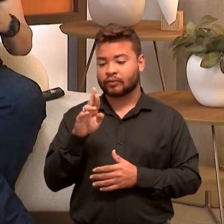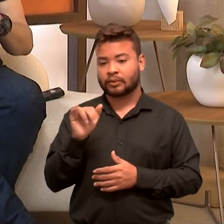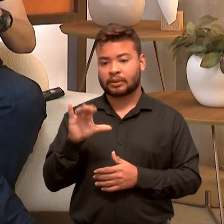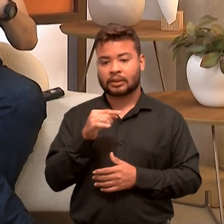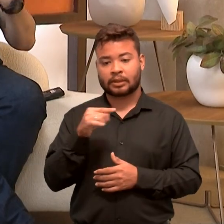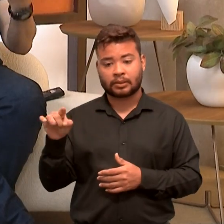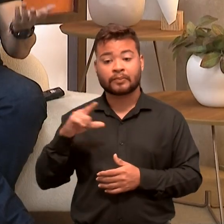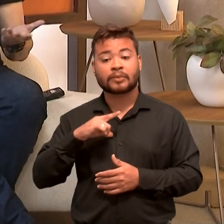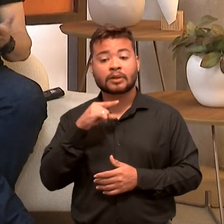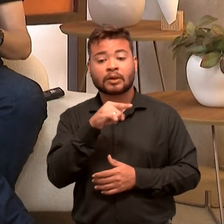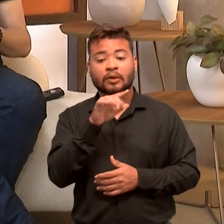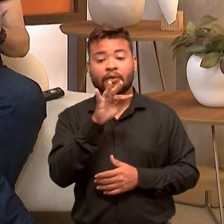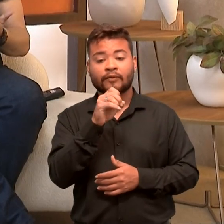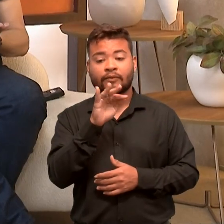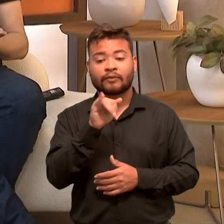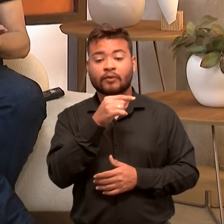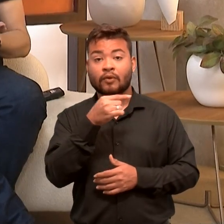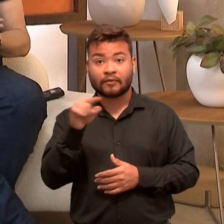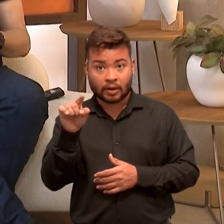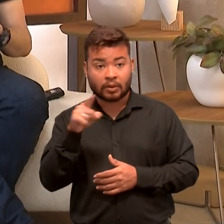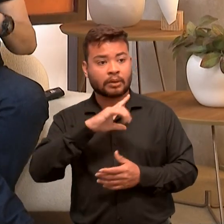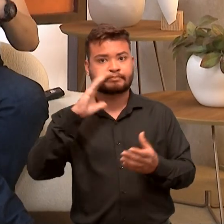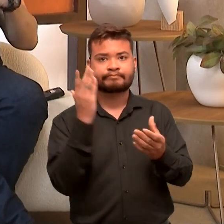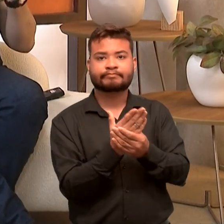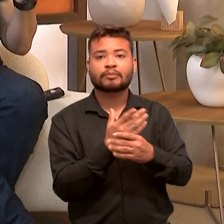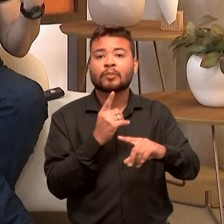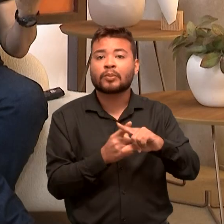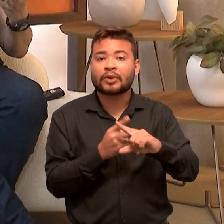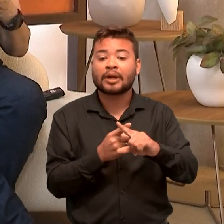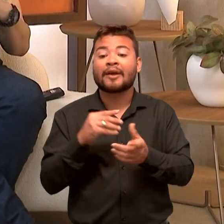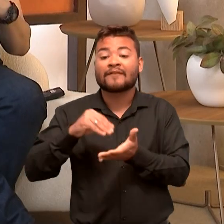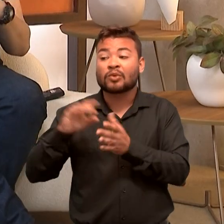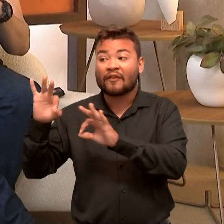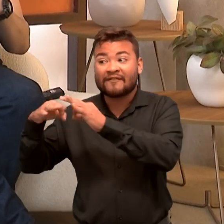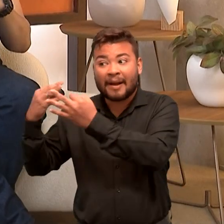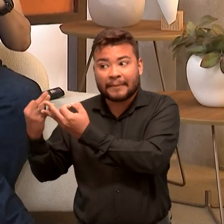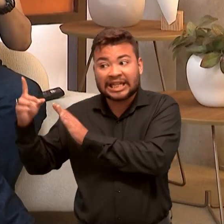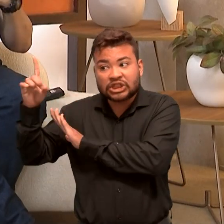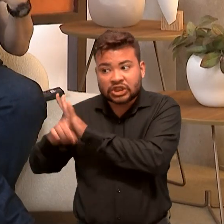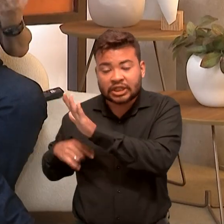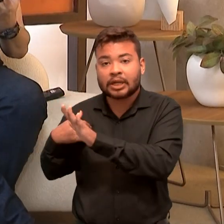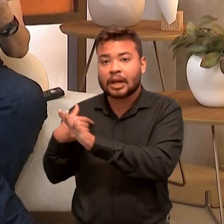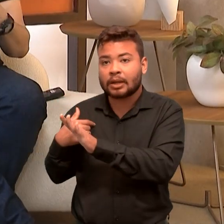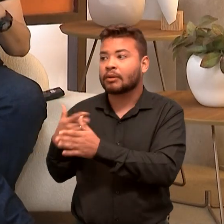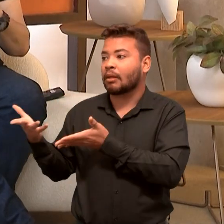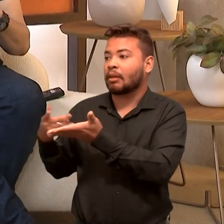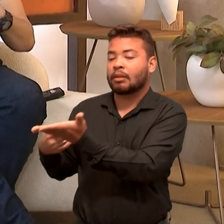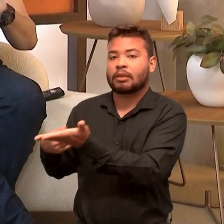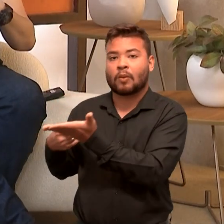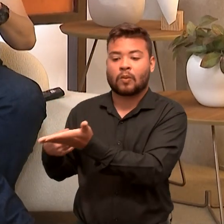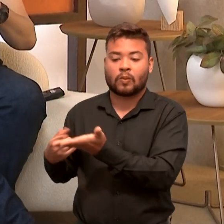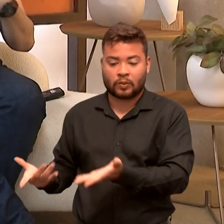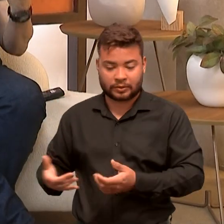levou um processo enorme porque não pegou o direito autoral com a família. Então aí a gente tem que tomar esse cuidado, porque hoje,